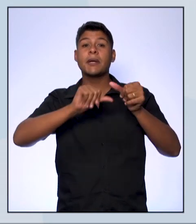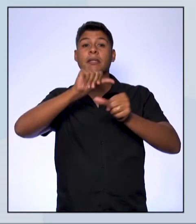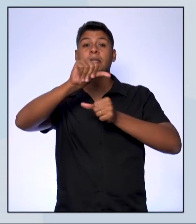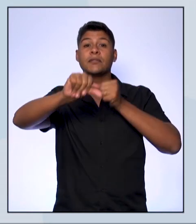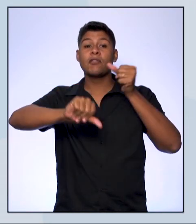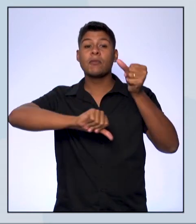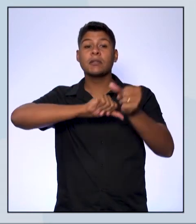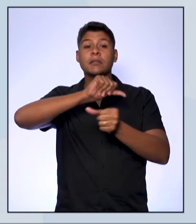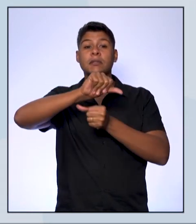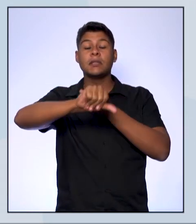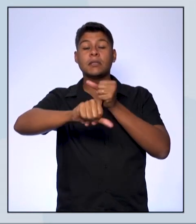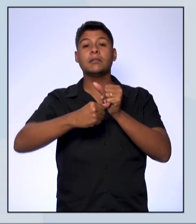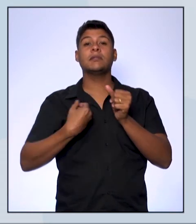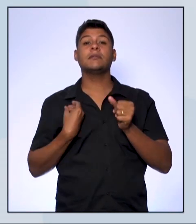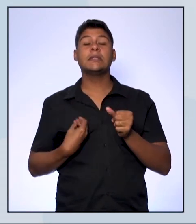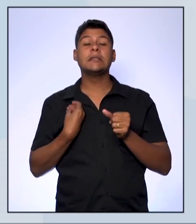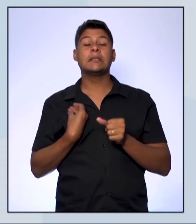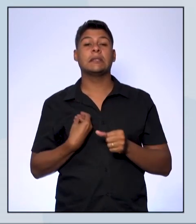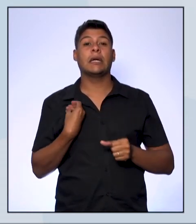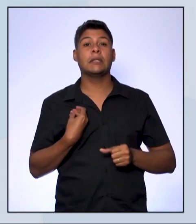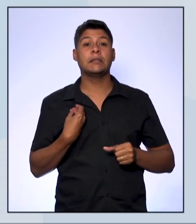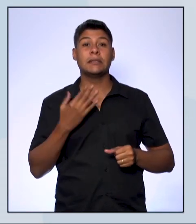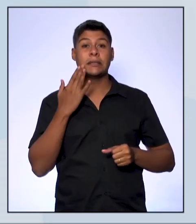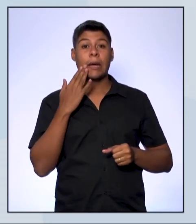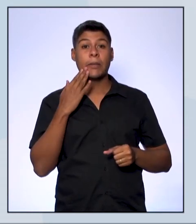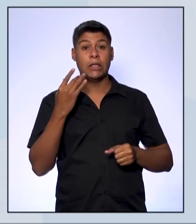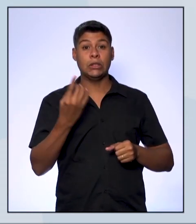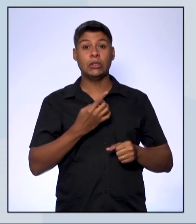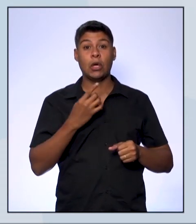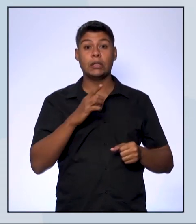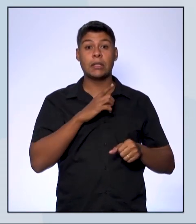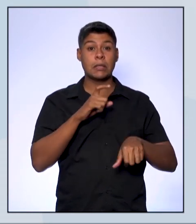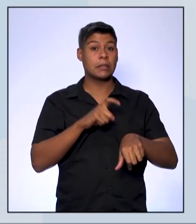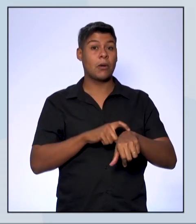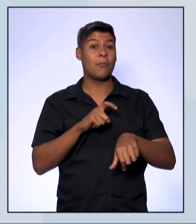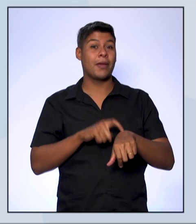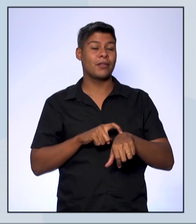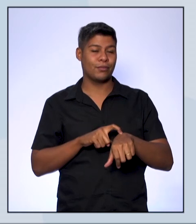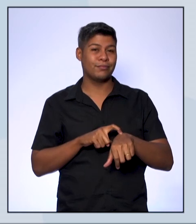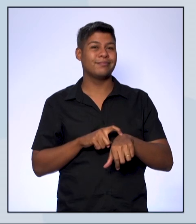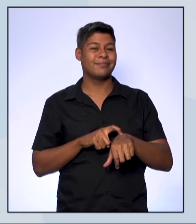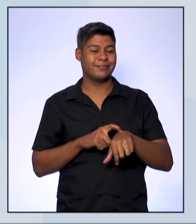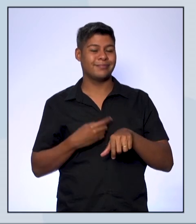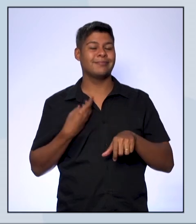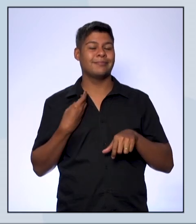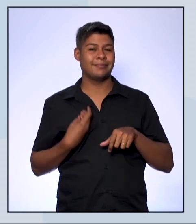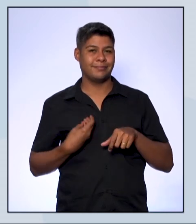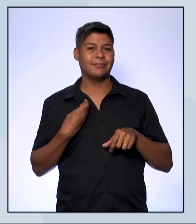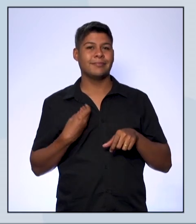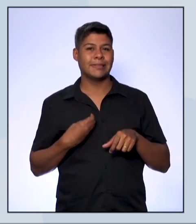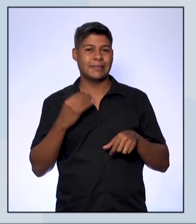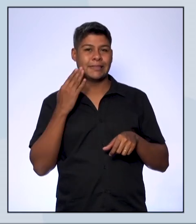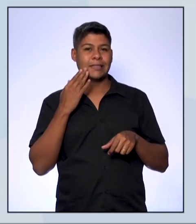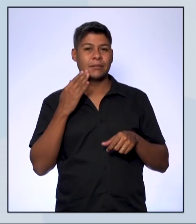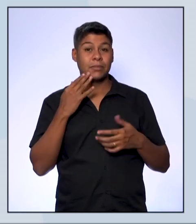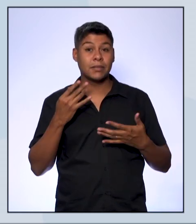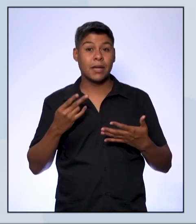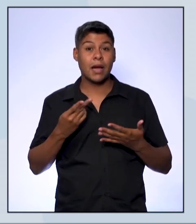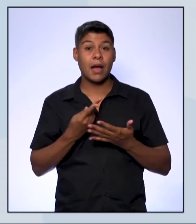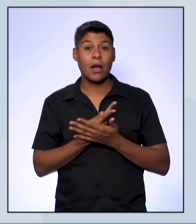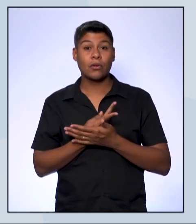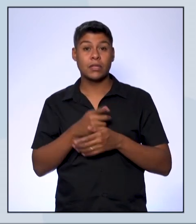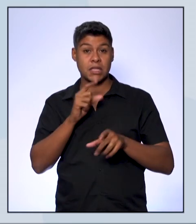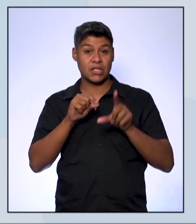transformações e circunstâncias que modificam então nós estamos passando por um momento desse estamos vivenciando não é uma casa que